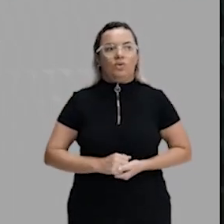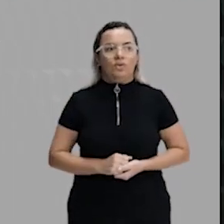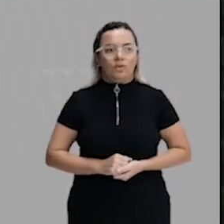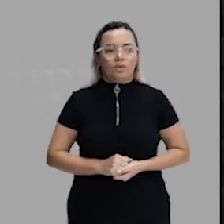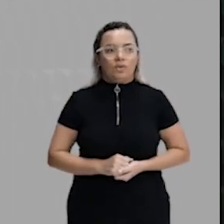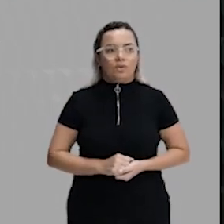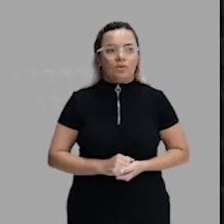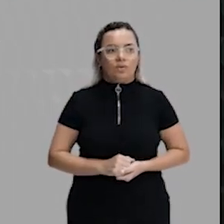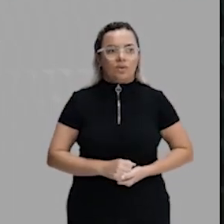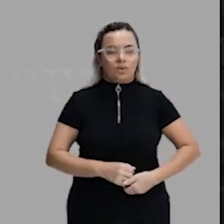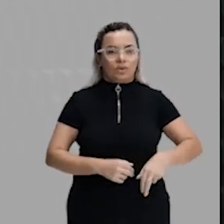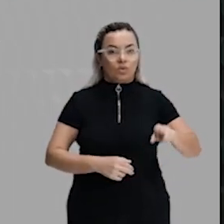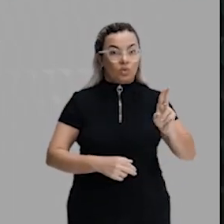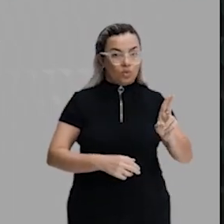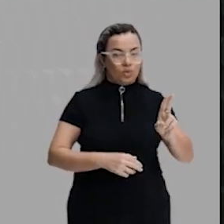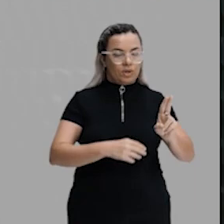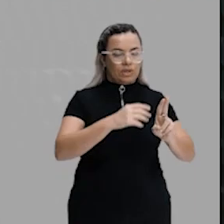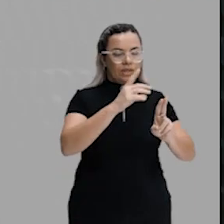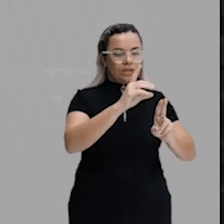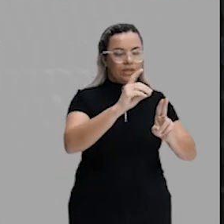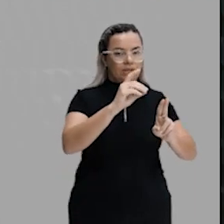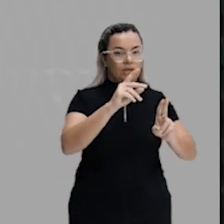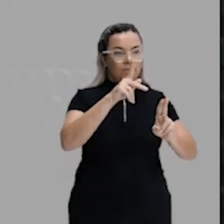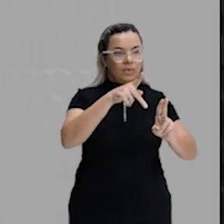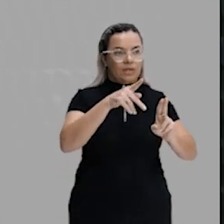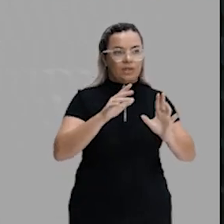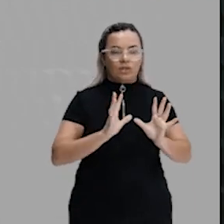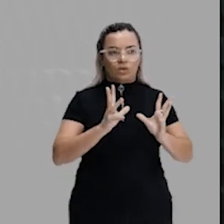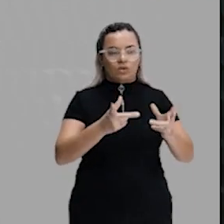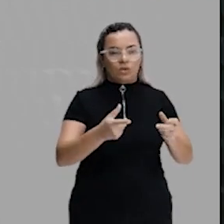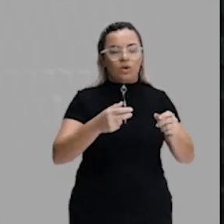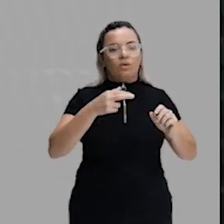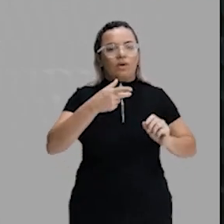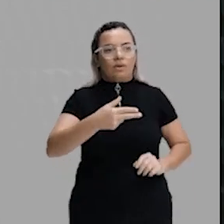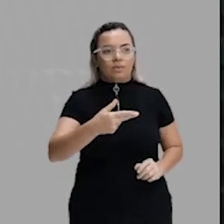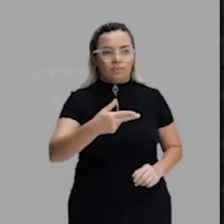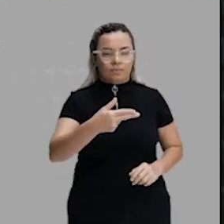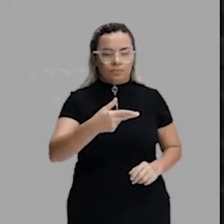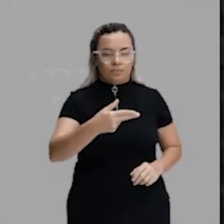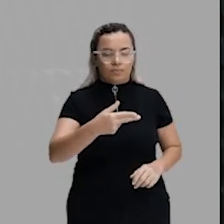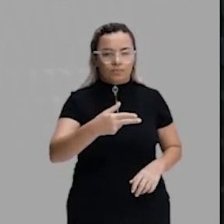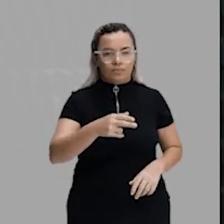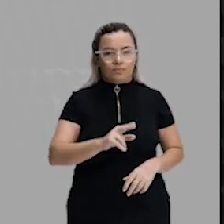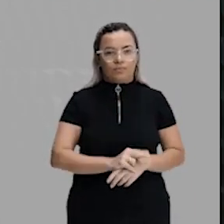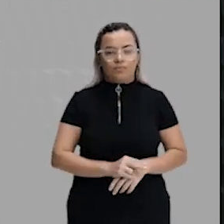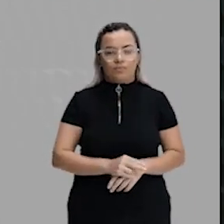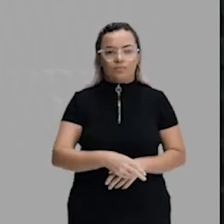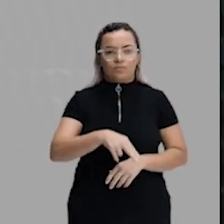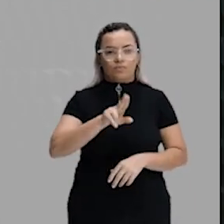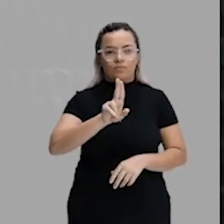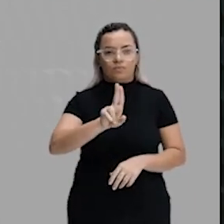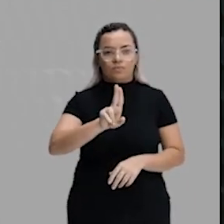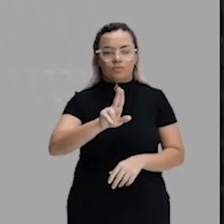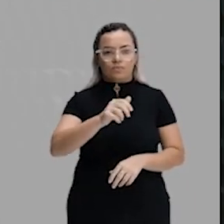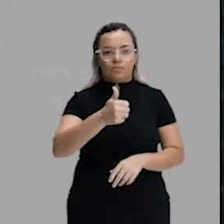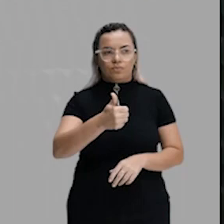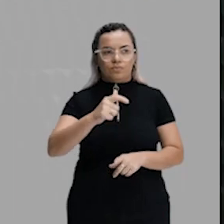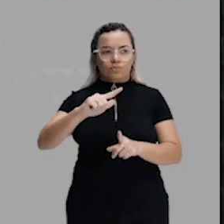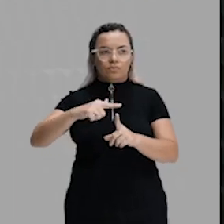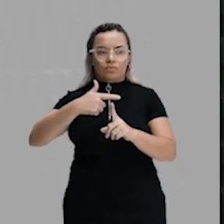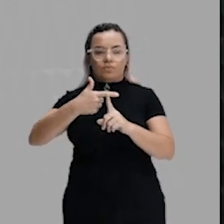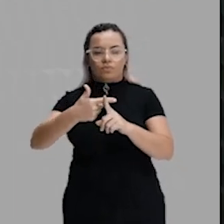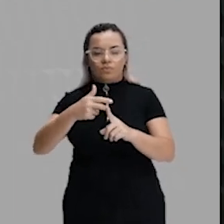a DDP total ela vai ser igual à soma das DDPs